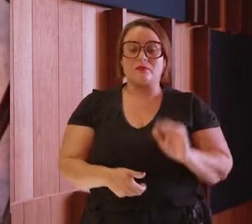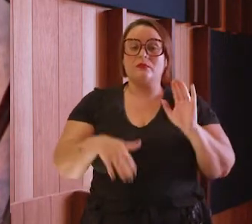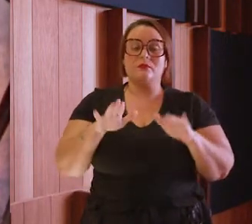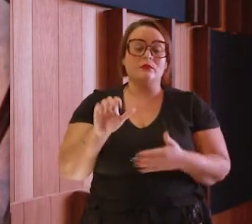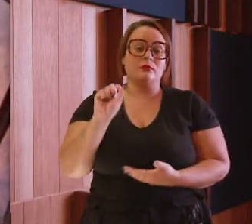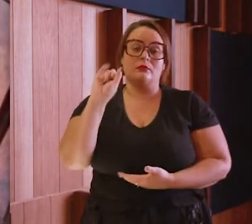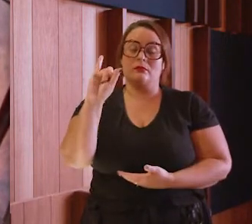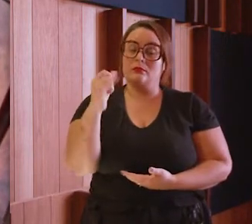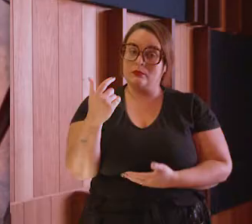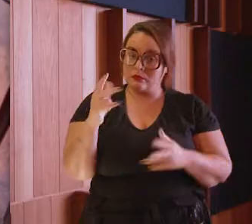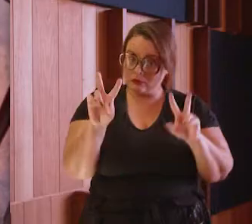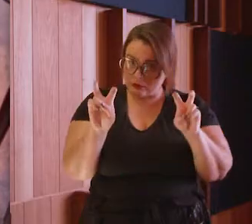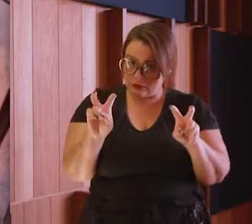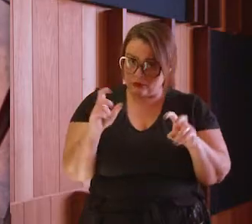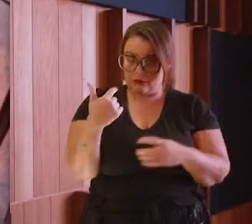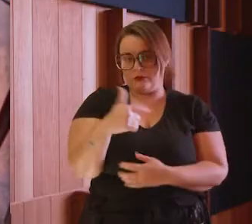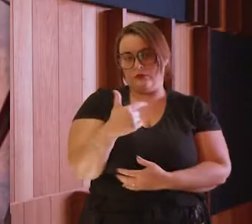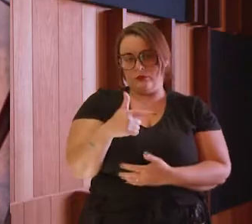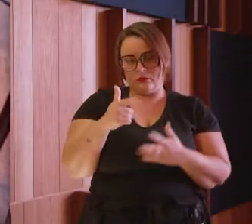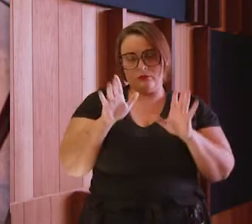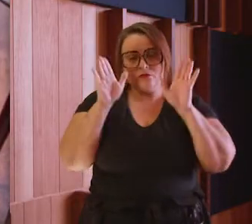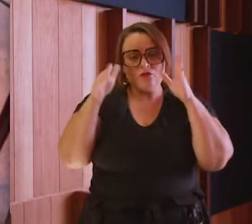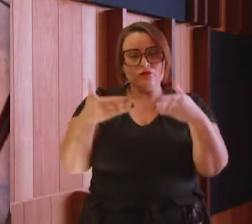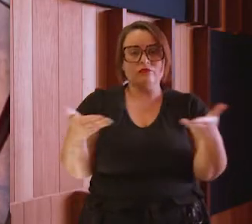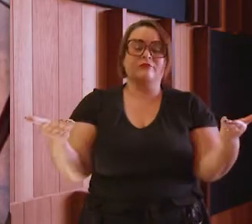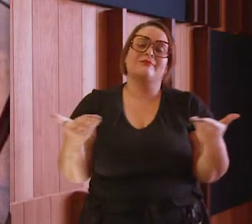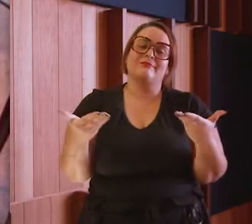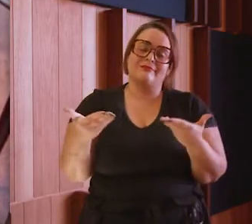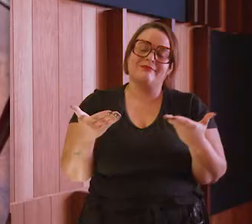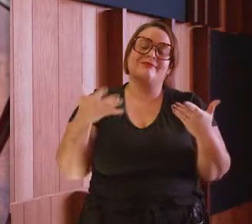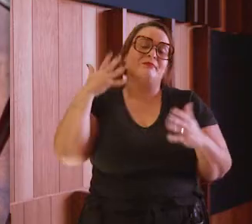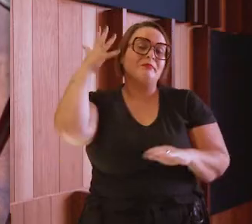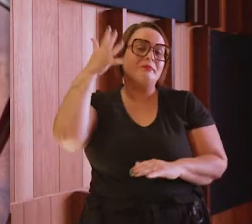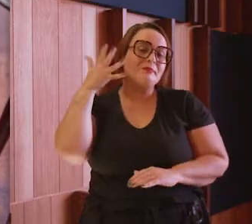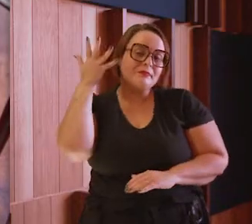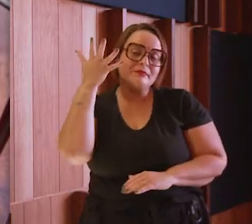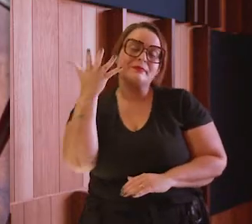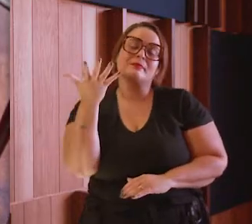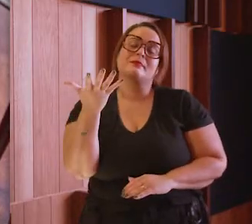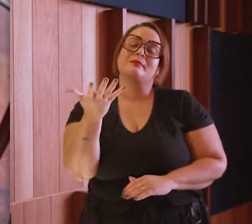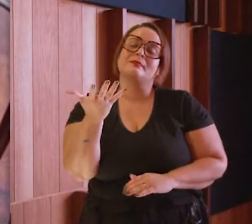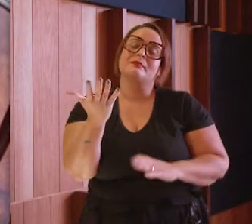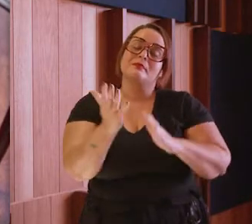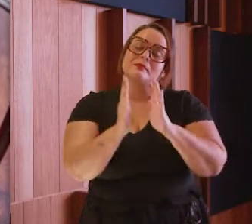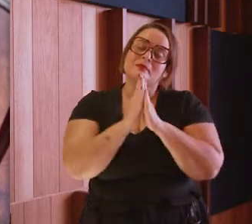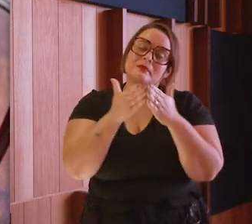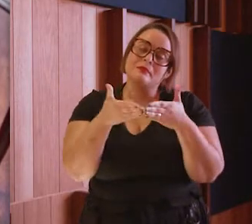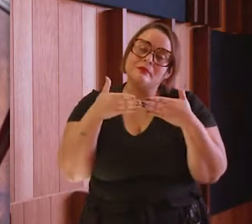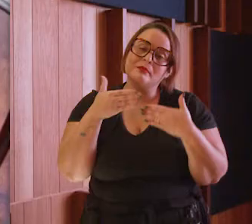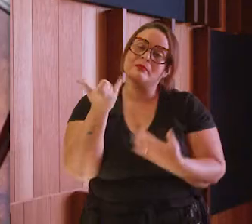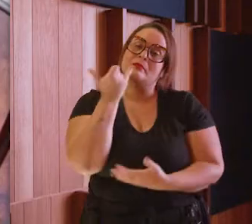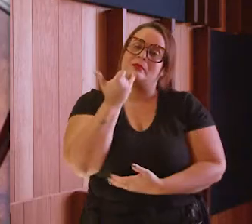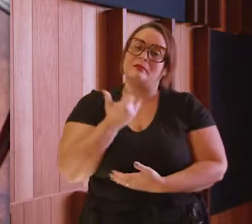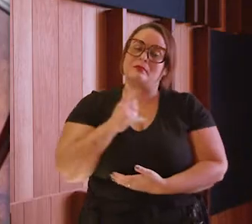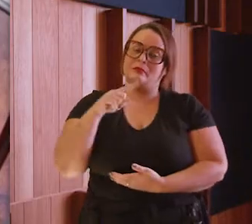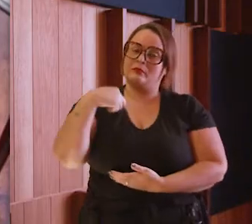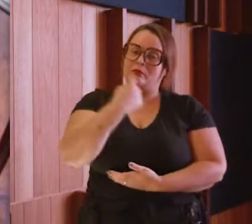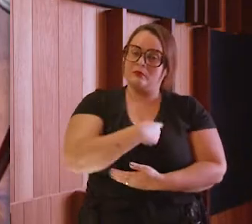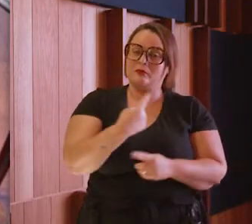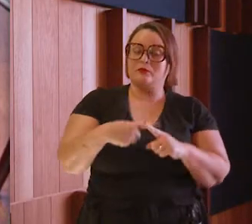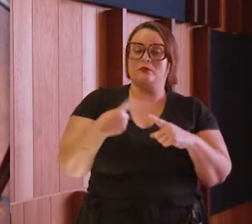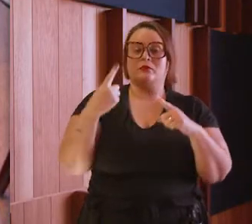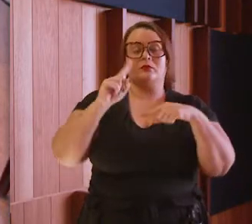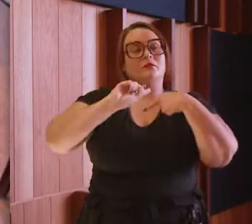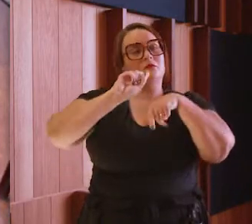seja especificamente endereçado nesse painel, nos deixem saber, porque a gente tem a possibilidade de voltar para cada um de vocês